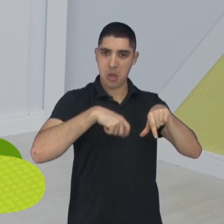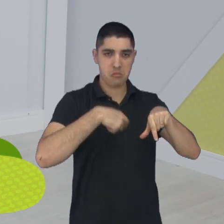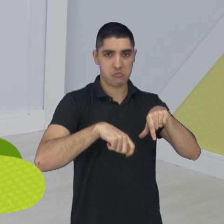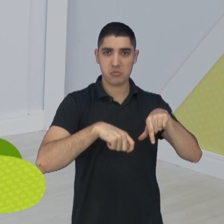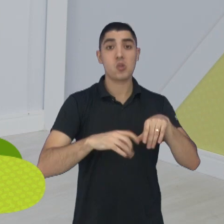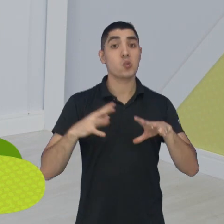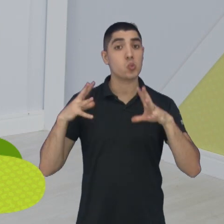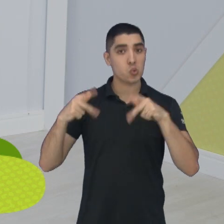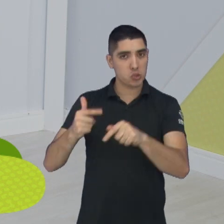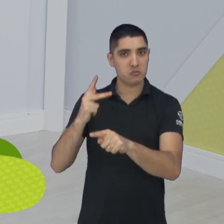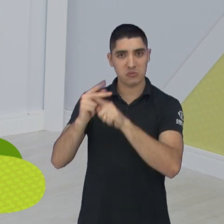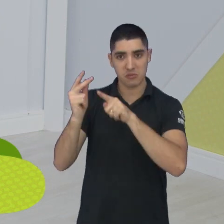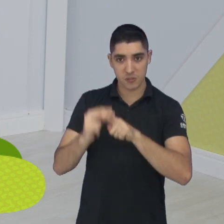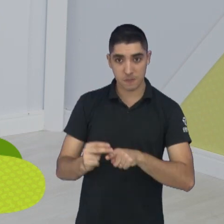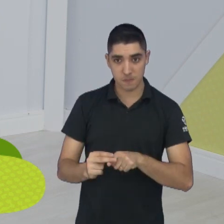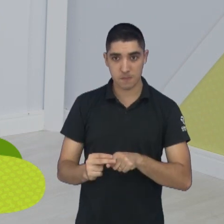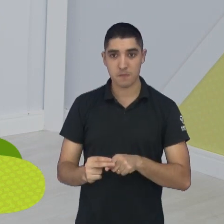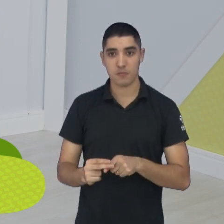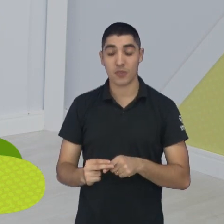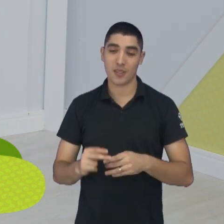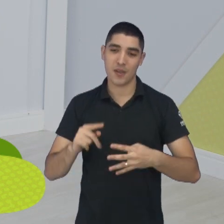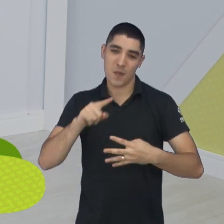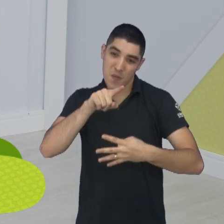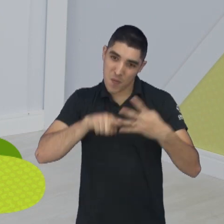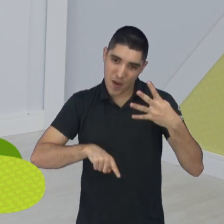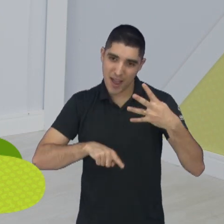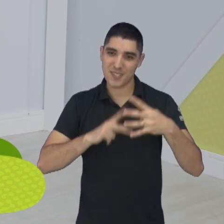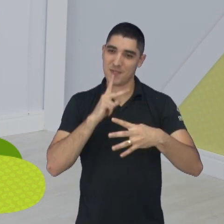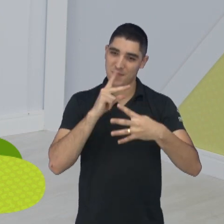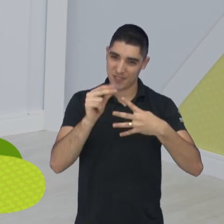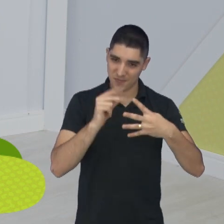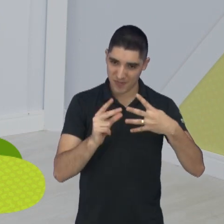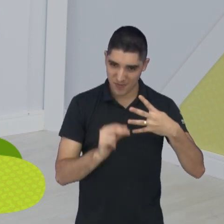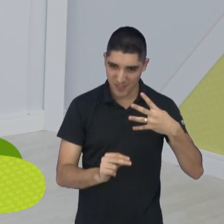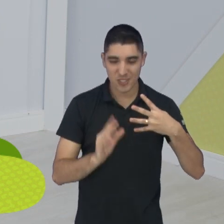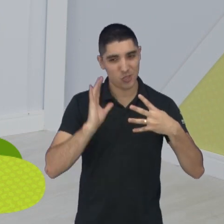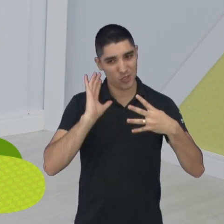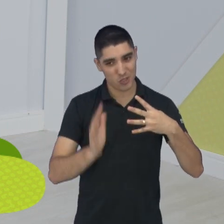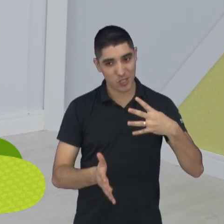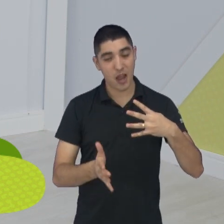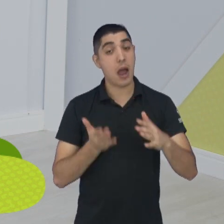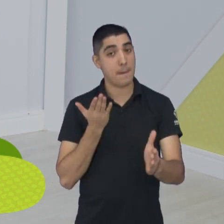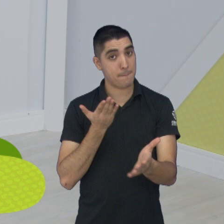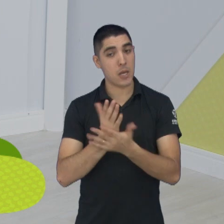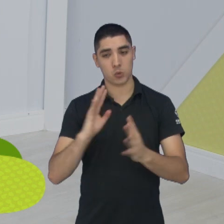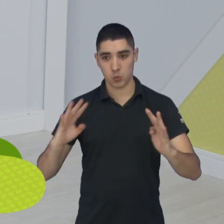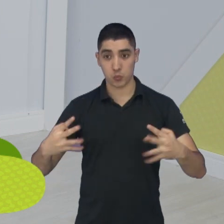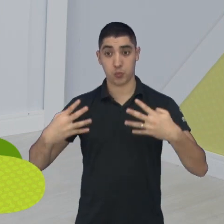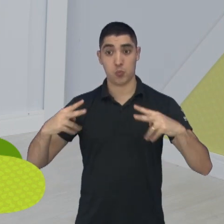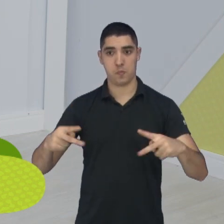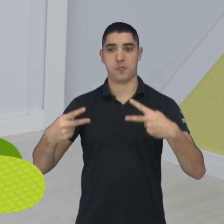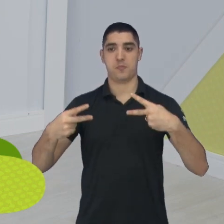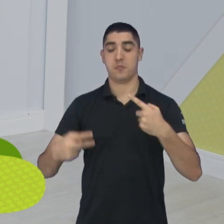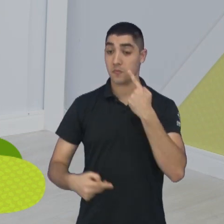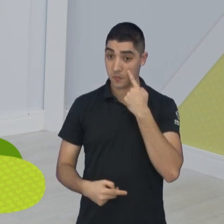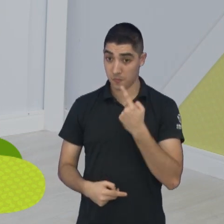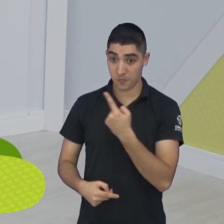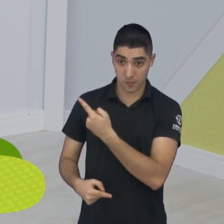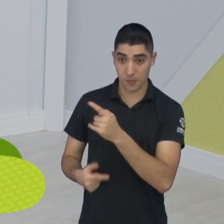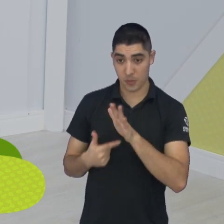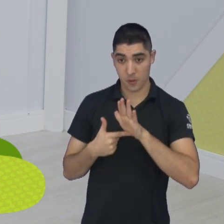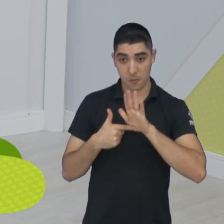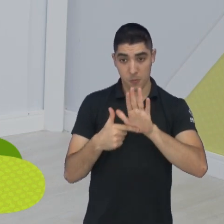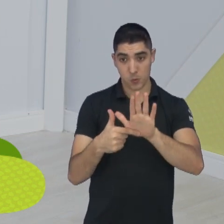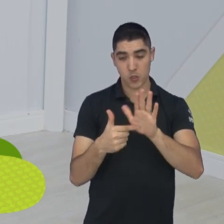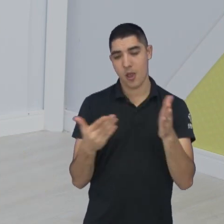venceu e levou a classe. Todo mundo venceu, não. Quatro dos times que chegaram às oitavas de final venceram para formar a semifinal. Coloca para a gente aqui,